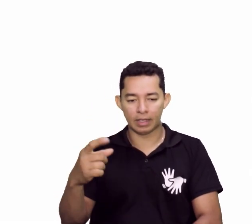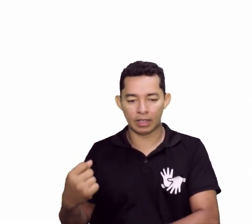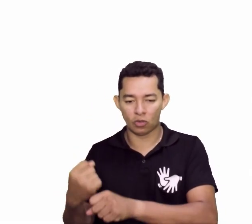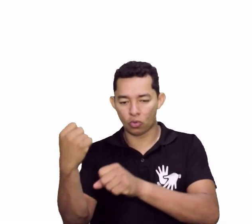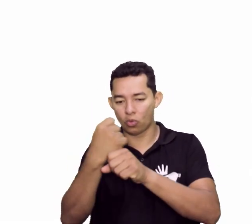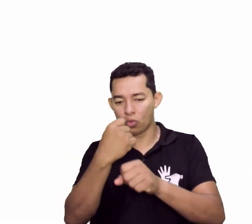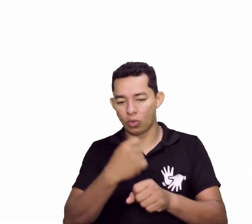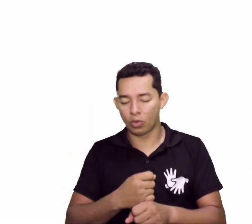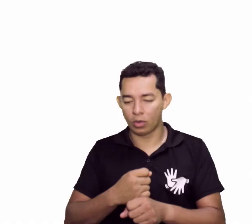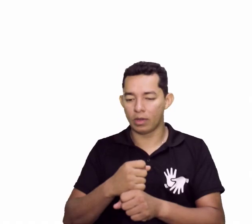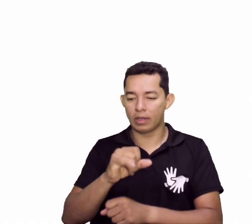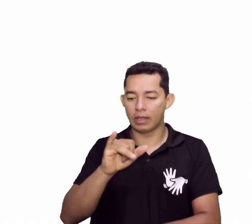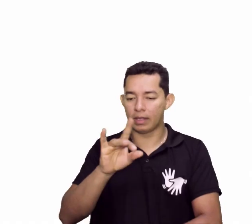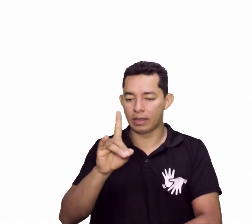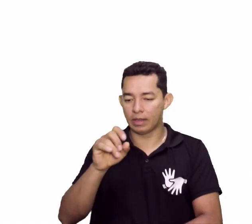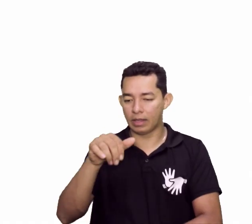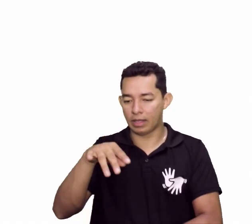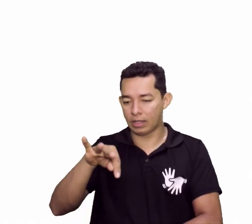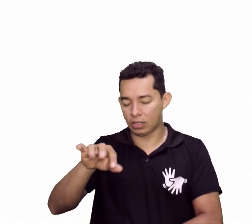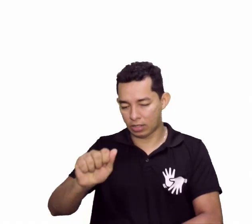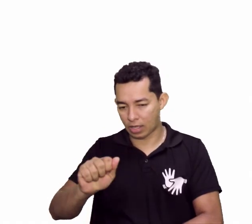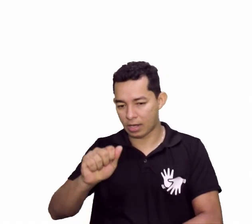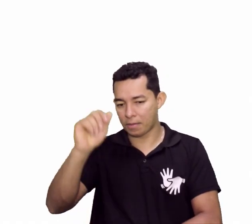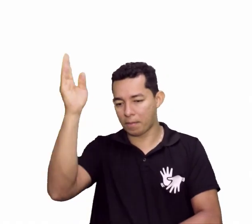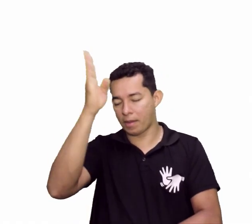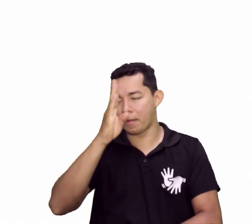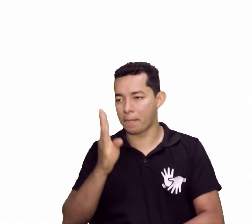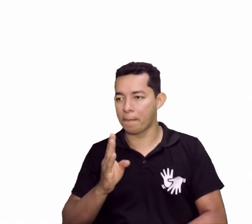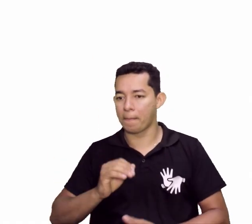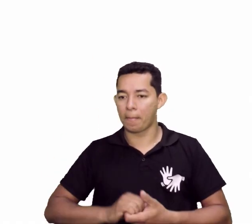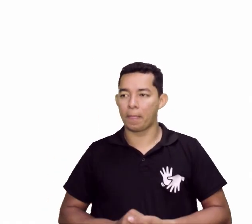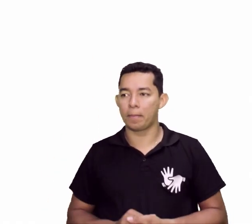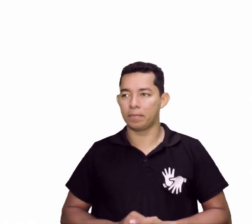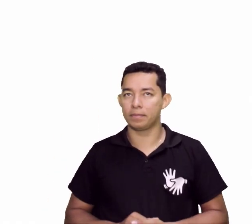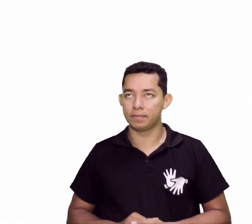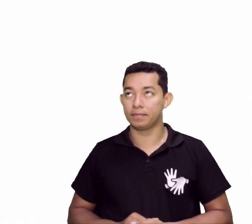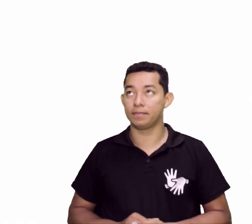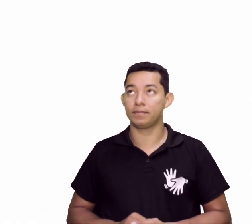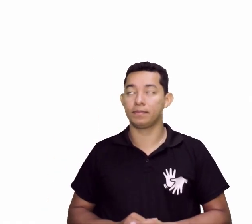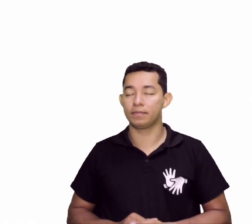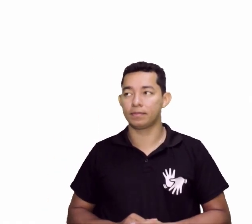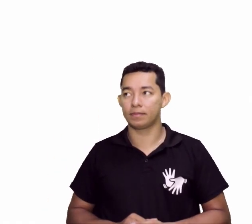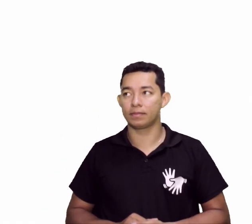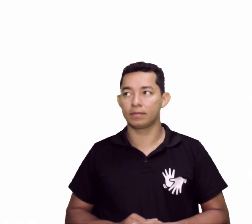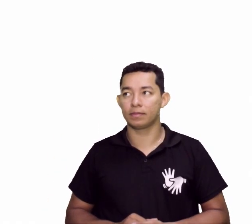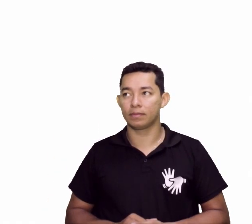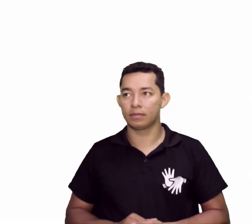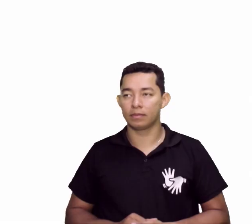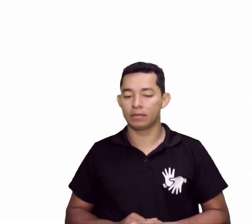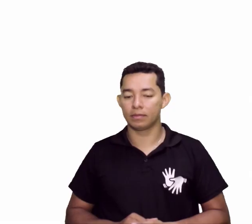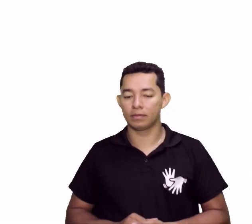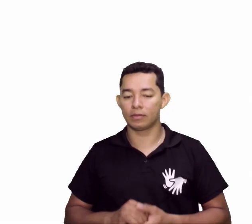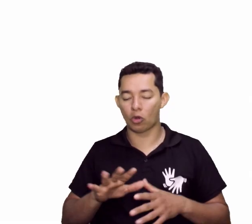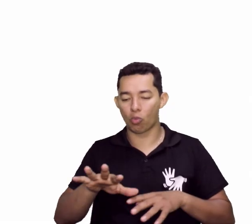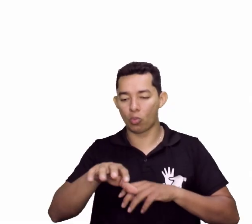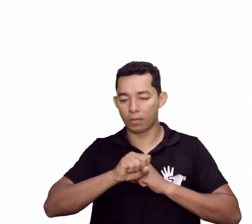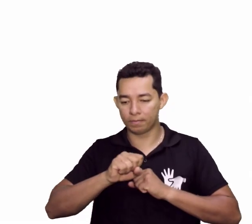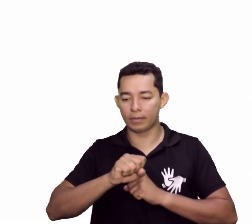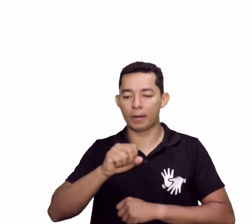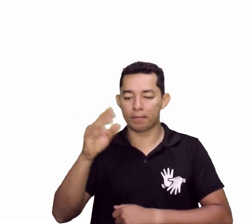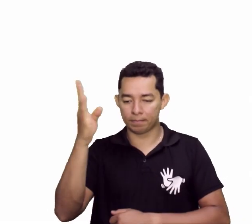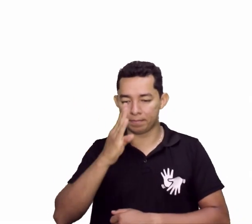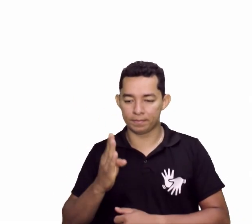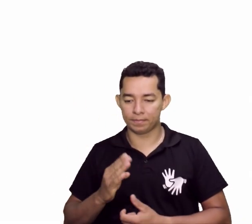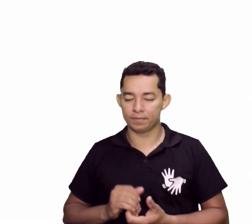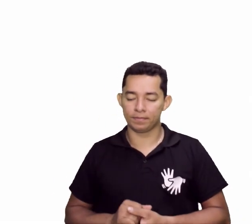ressaltada, né, quando a gente estava lendo, né? A ideia da construção de uma identidade brasileira. Quer dizer, eles